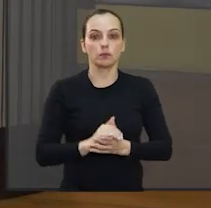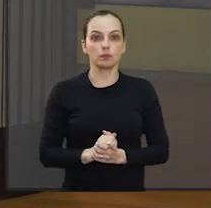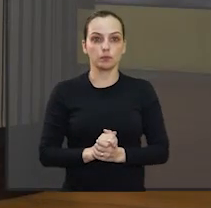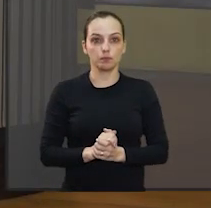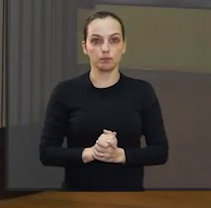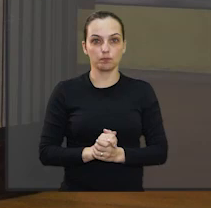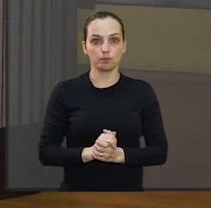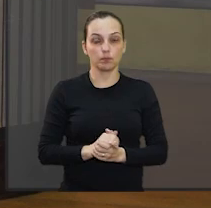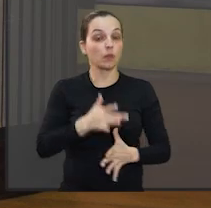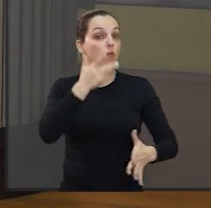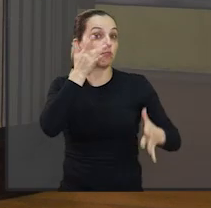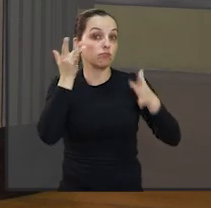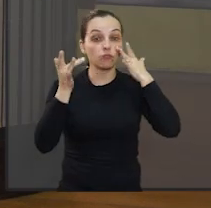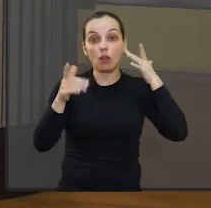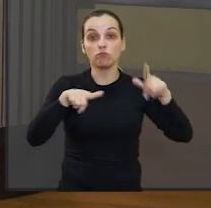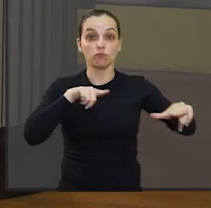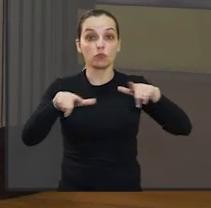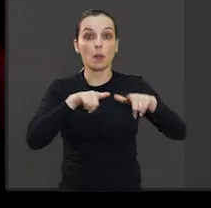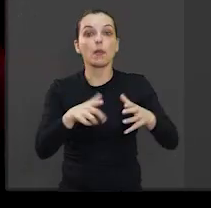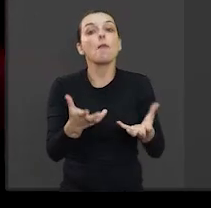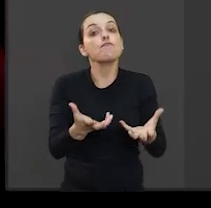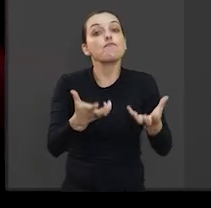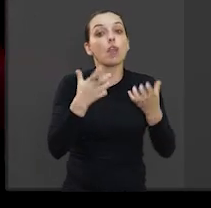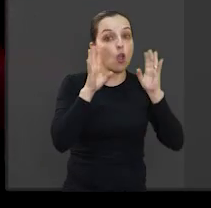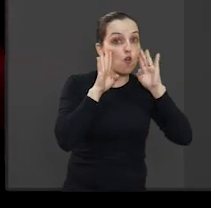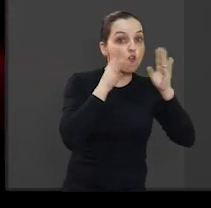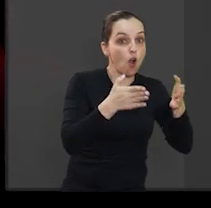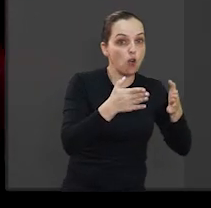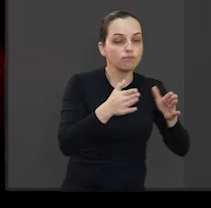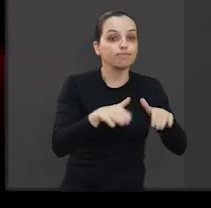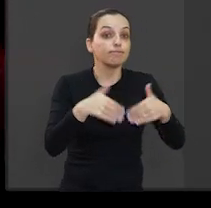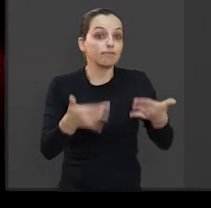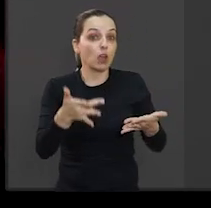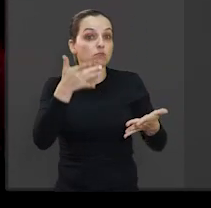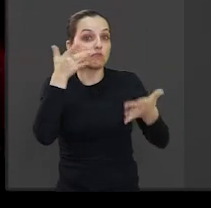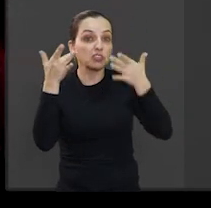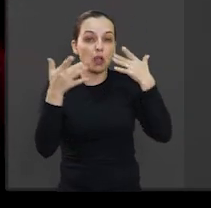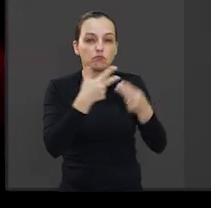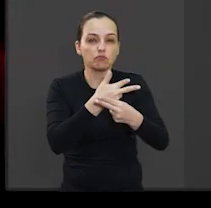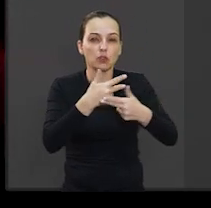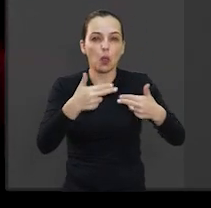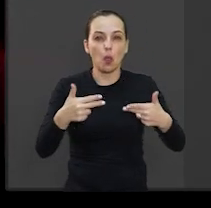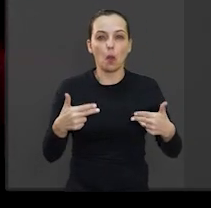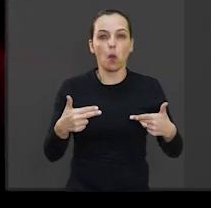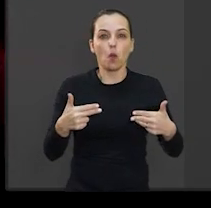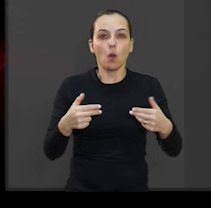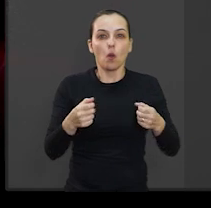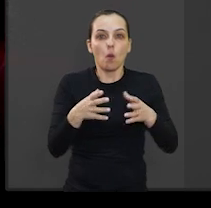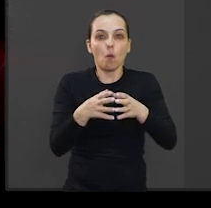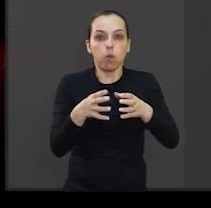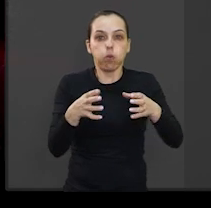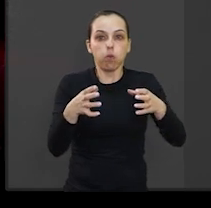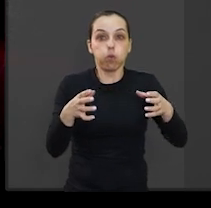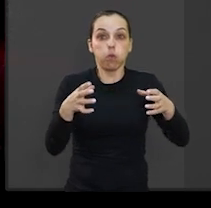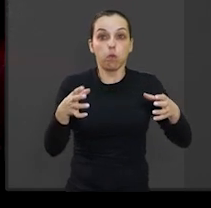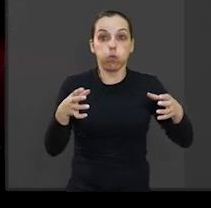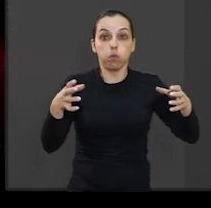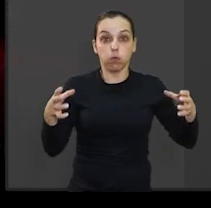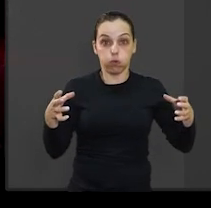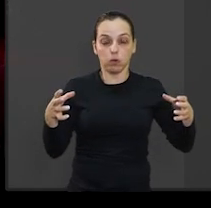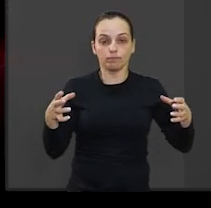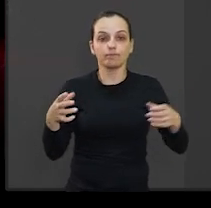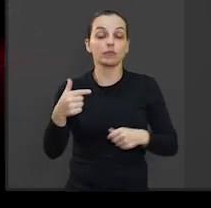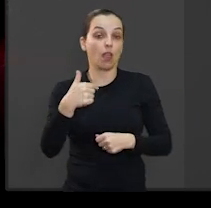muito importante, né? E isso colaborou muito. Então, acabei me envolvendo muito com o teatro,